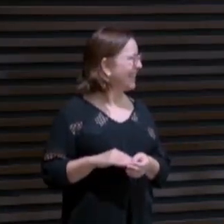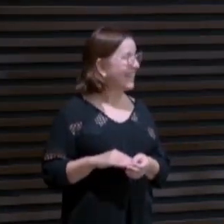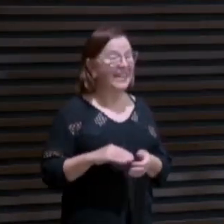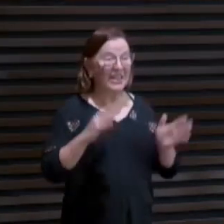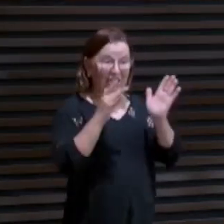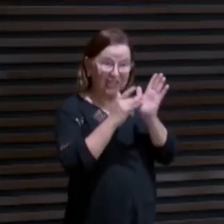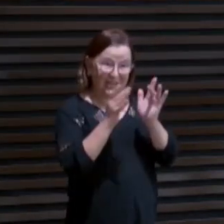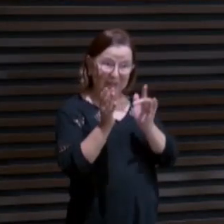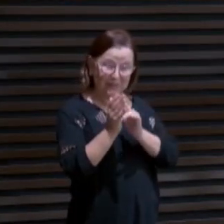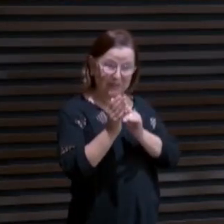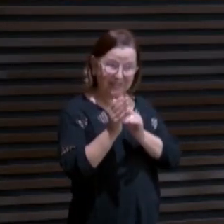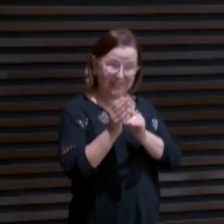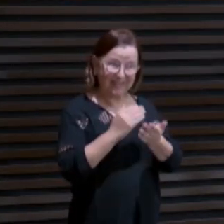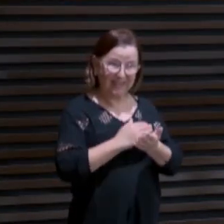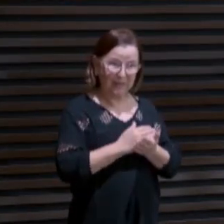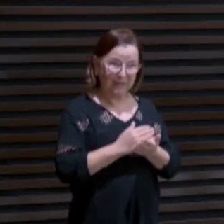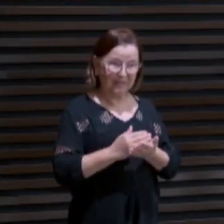Jesus passou a